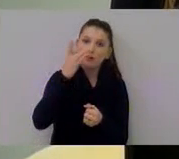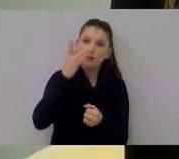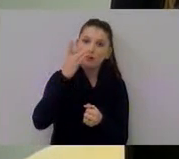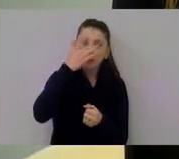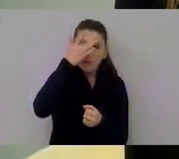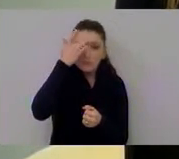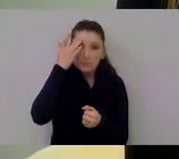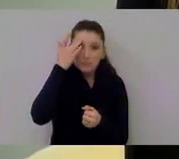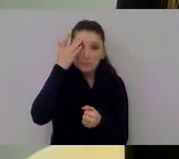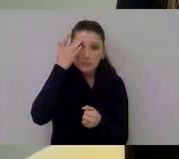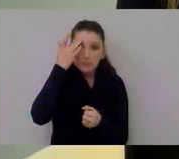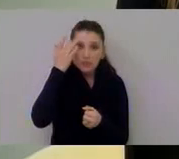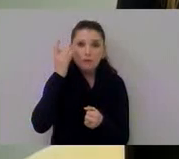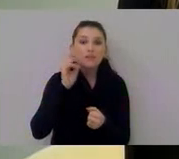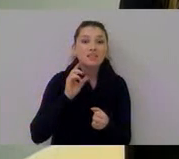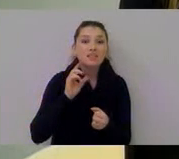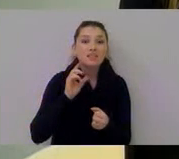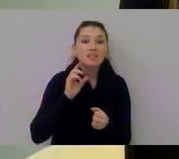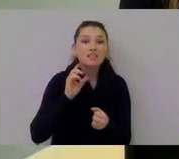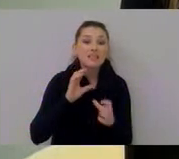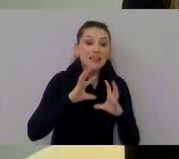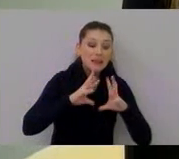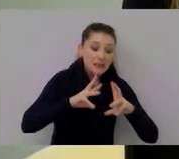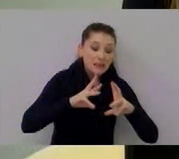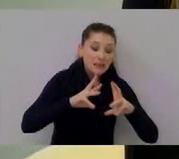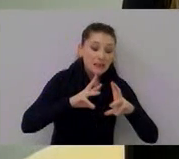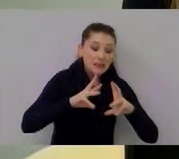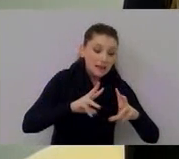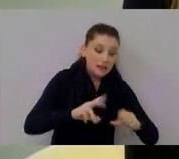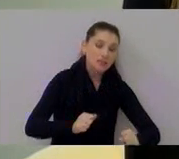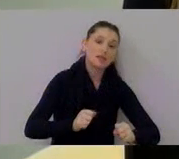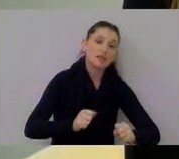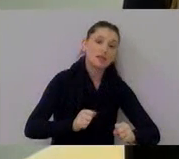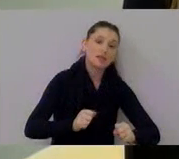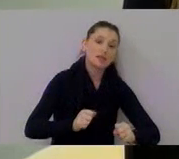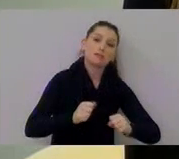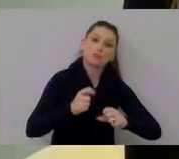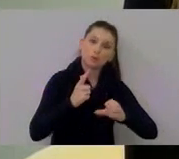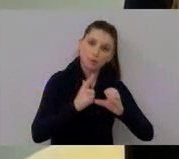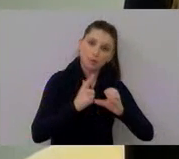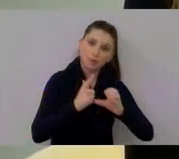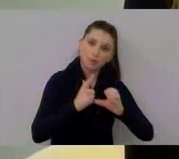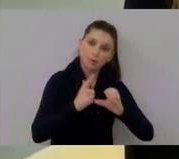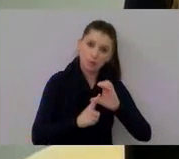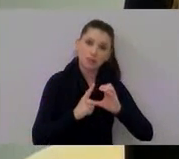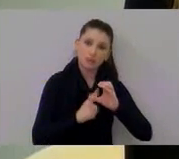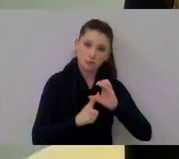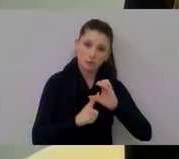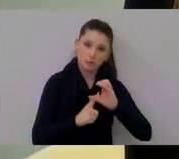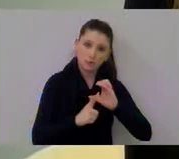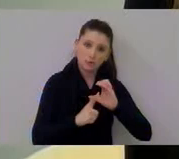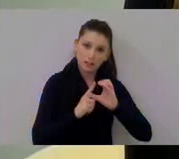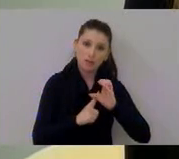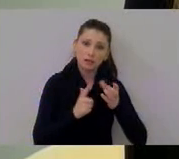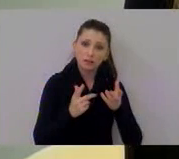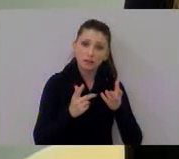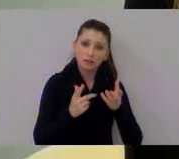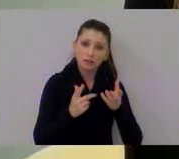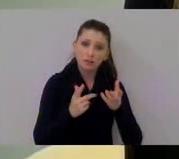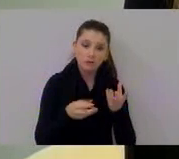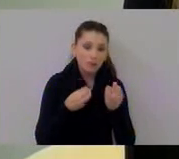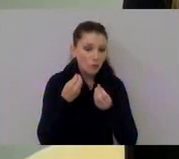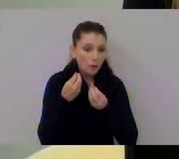incentivo, eles não são estimulados a formar cooperativas. A gente sabe que